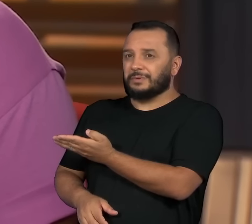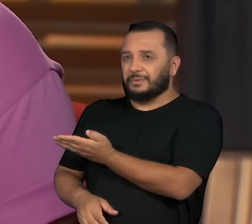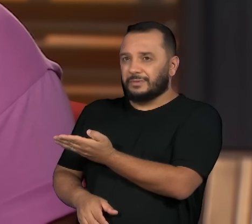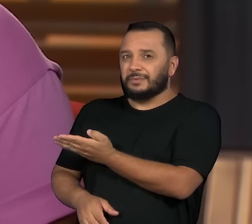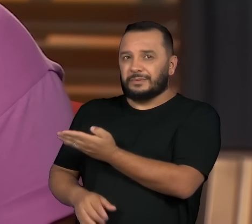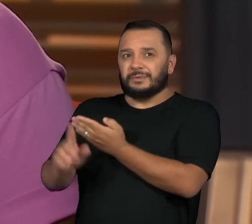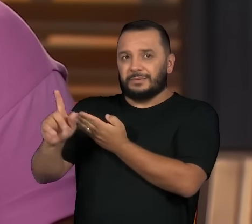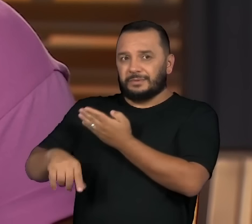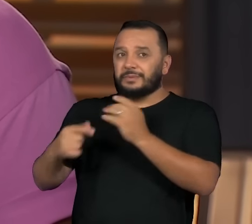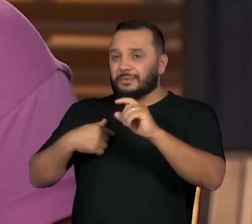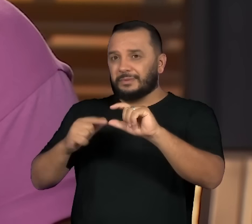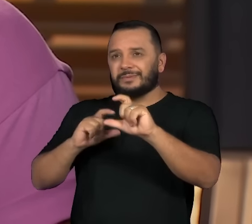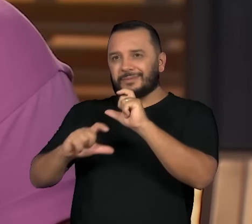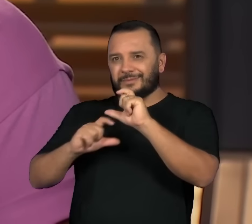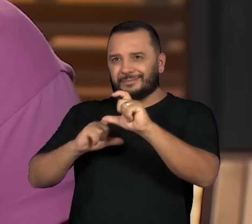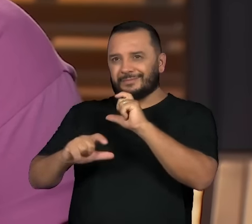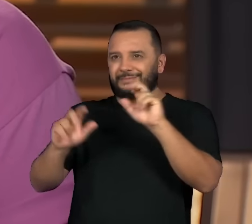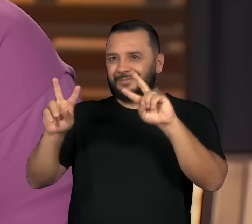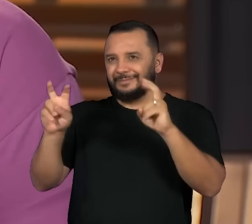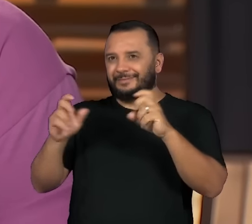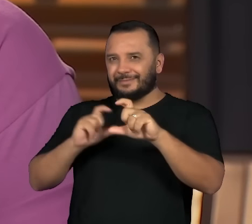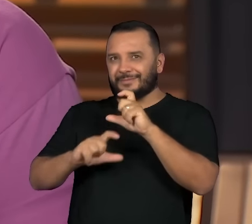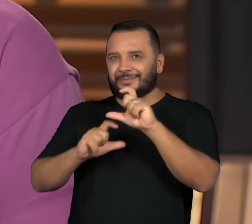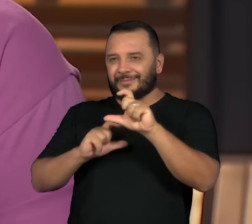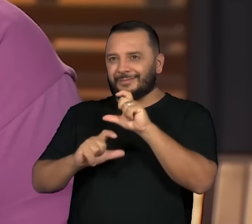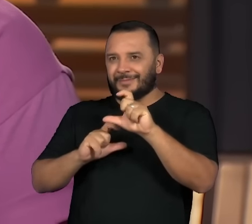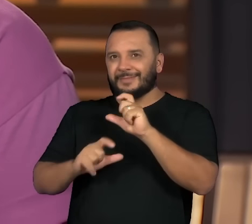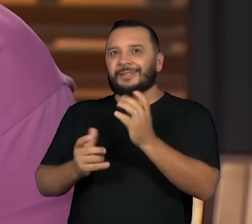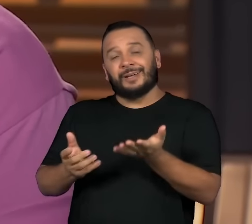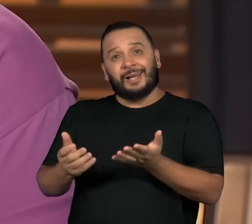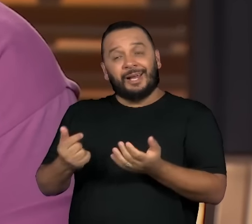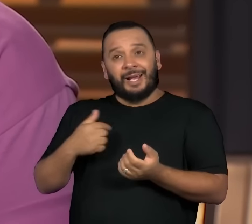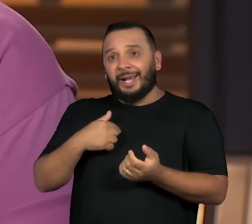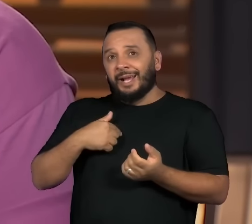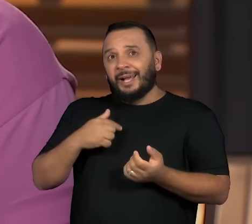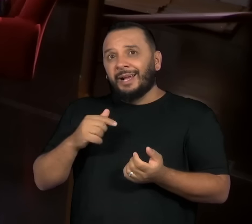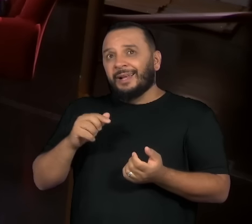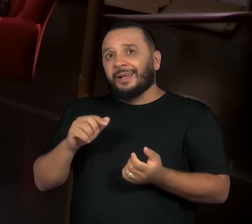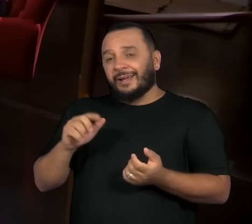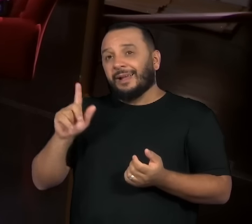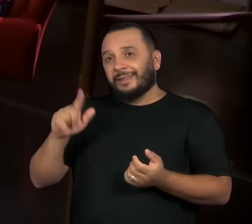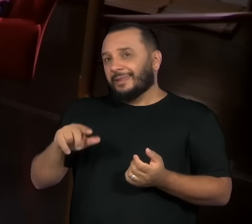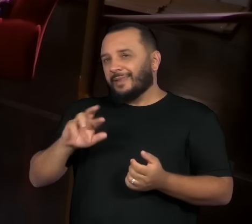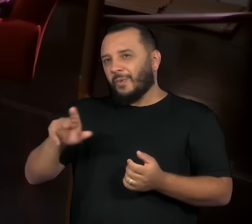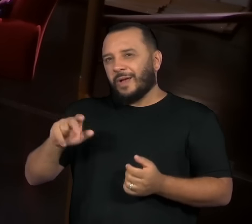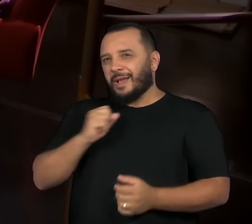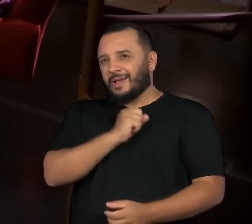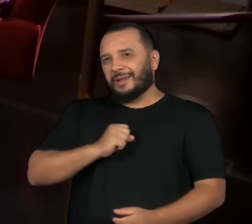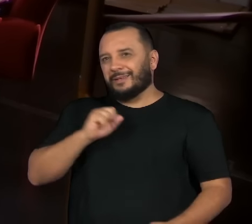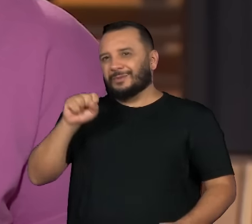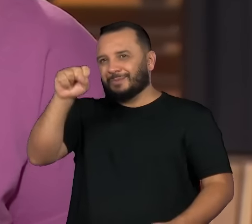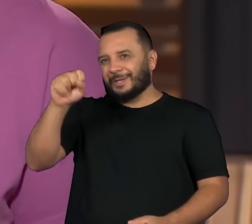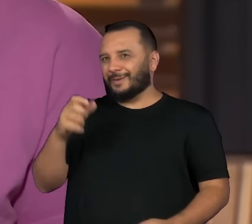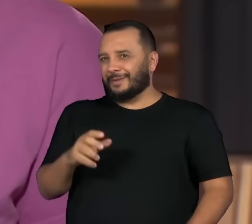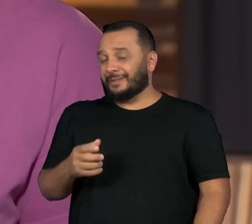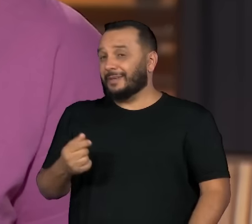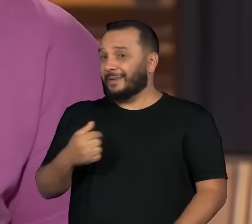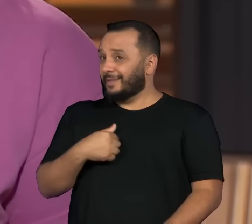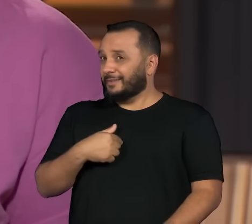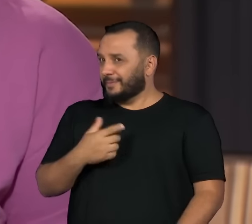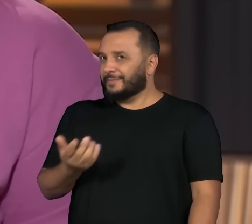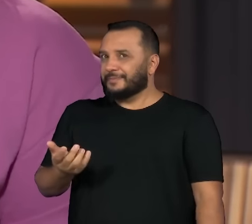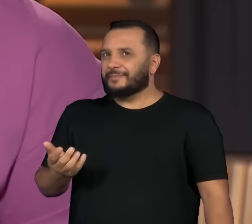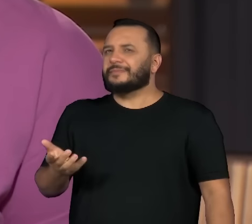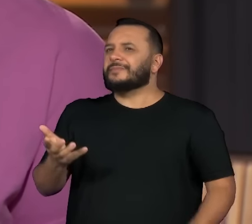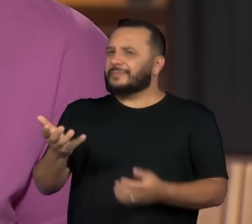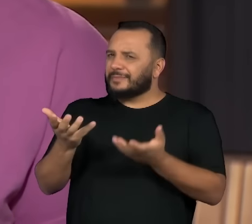de quadrinho também, que era o quadrinho independente, que era o quadrinho que não era o quadrinho de hominho, de super-herói. Tá. E aí eu achei incrível, eu fiz,